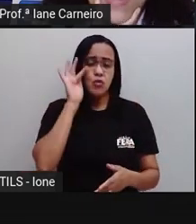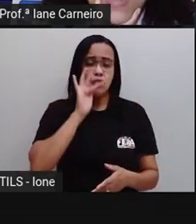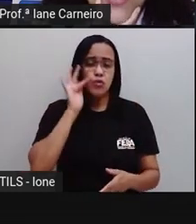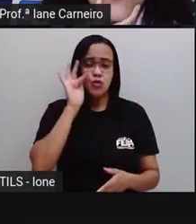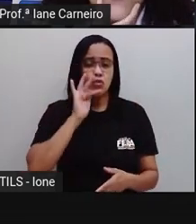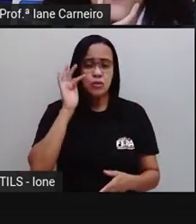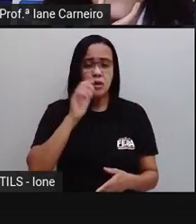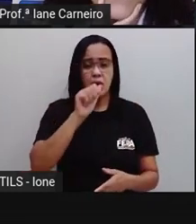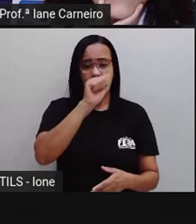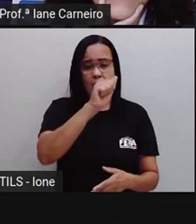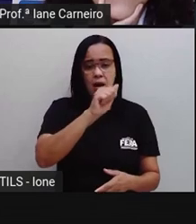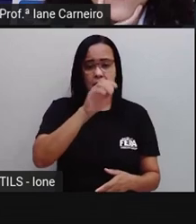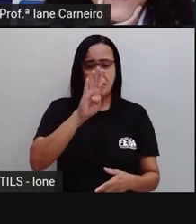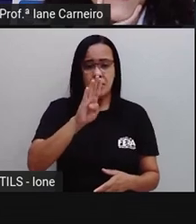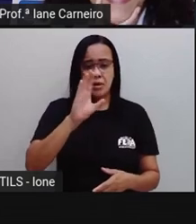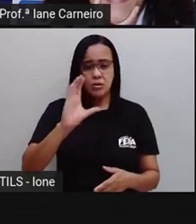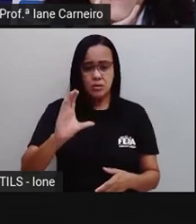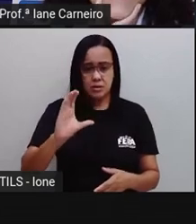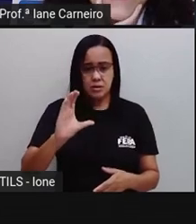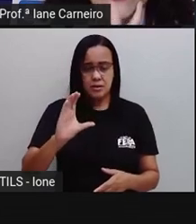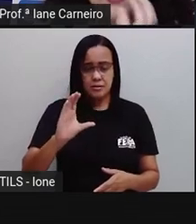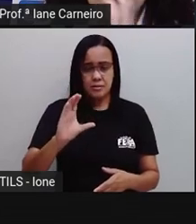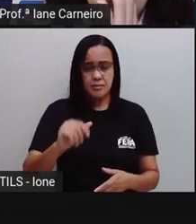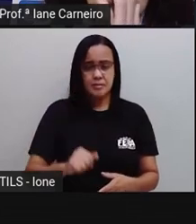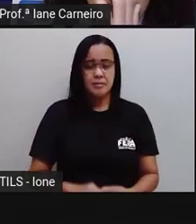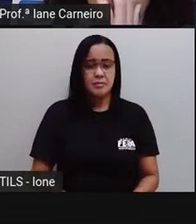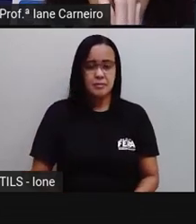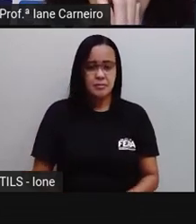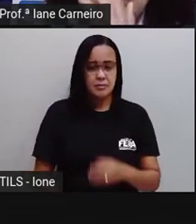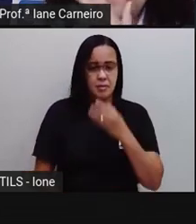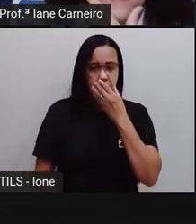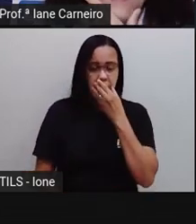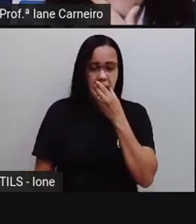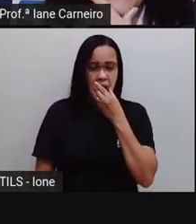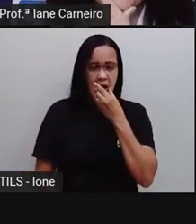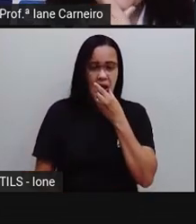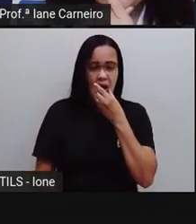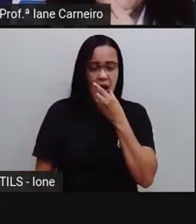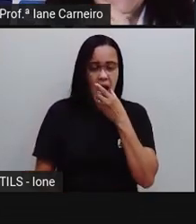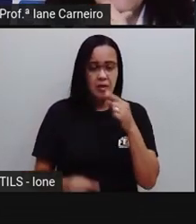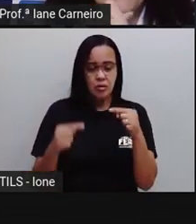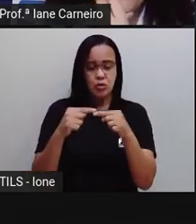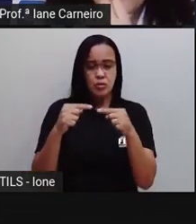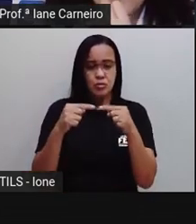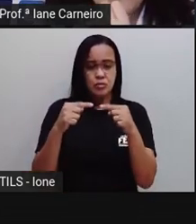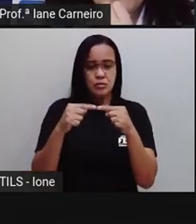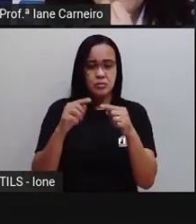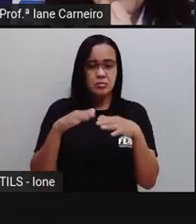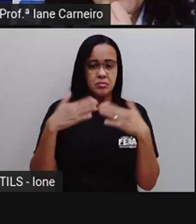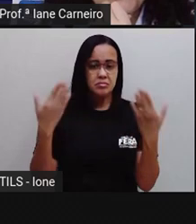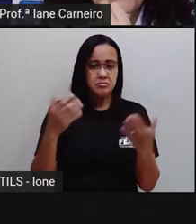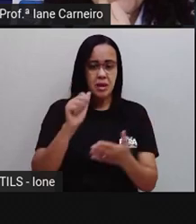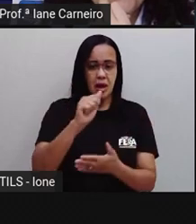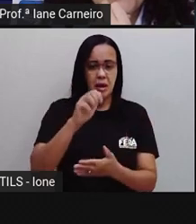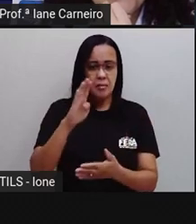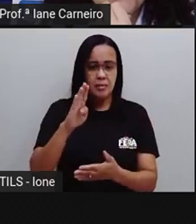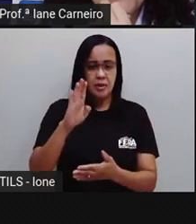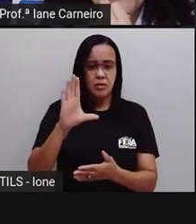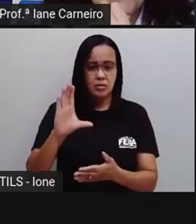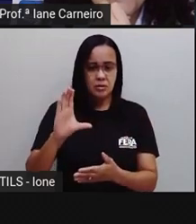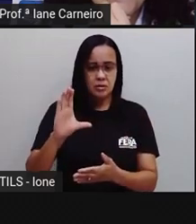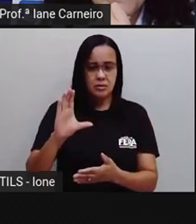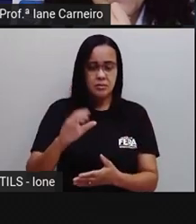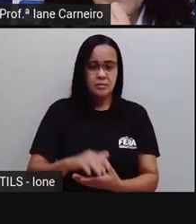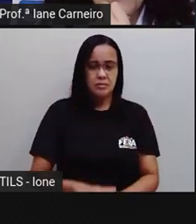mamão ou letras e laranja qual é a palavra ABC e